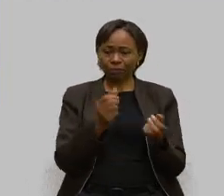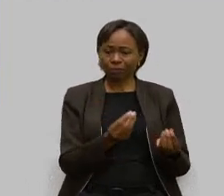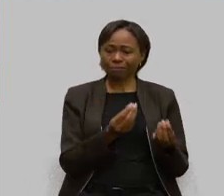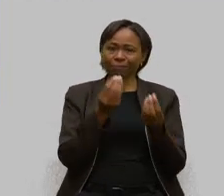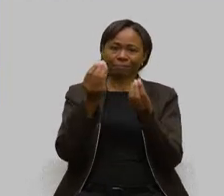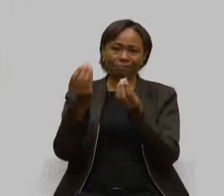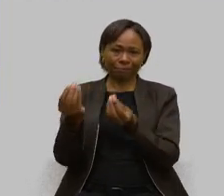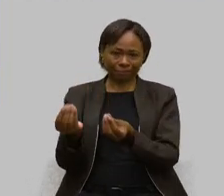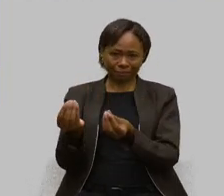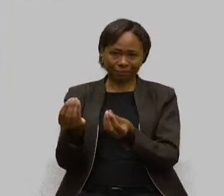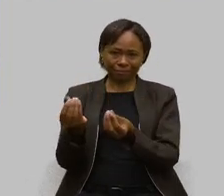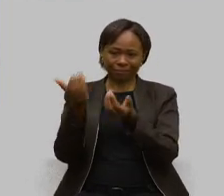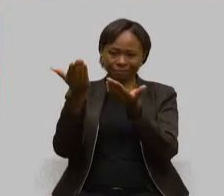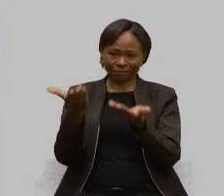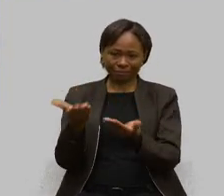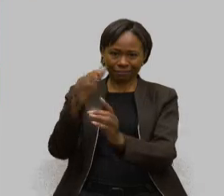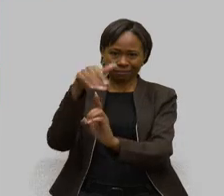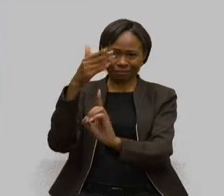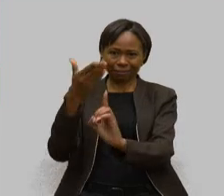homenageado